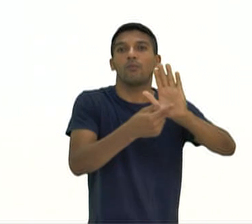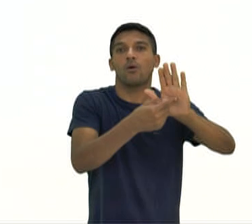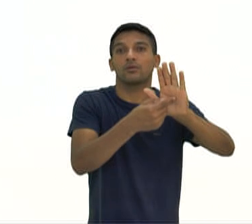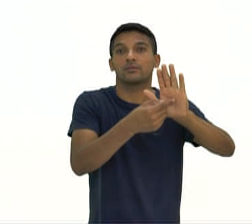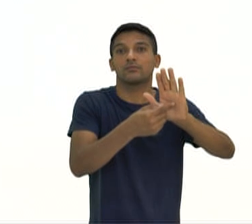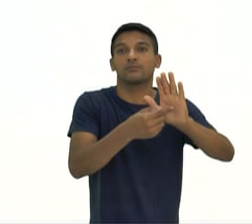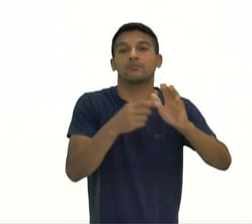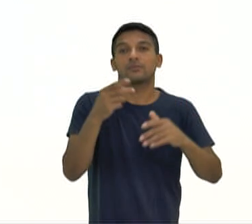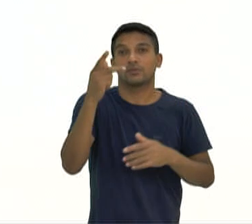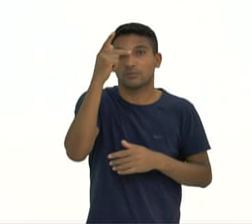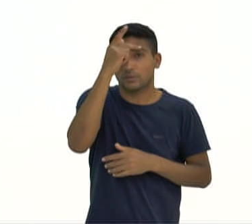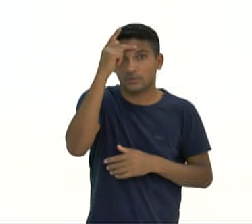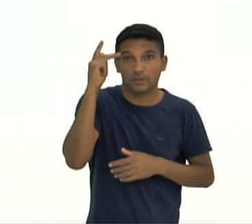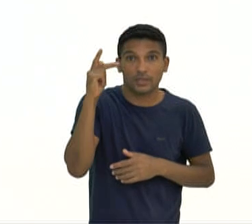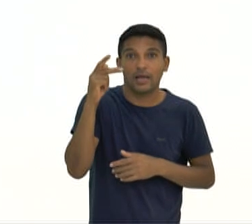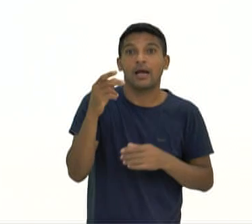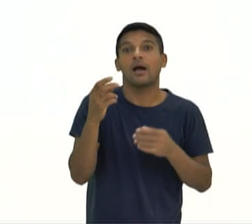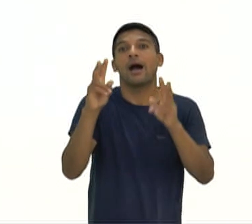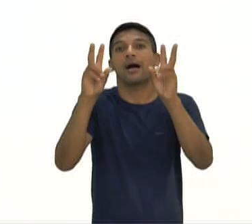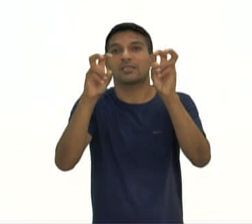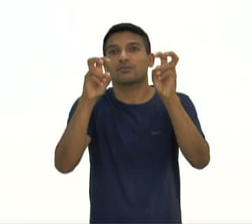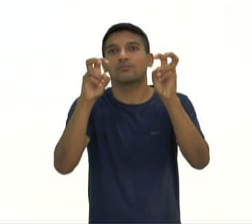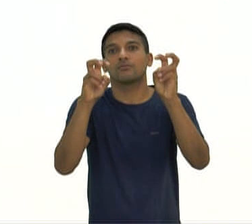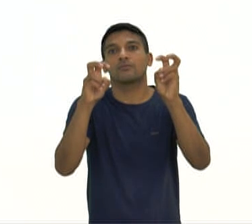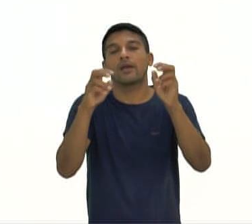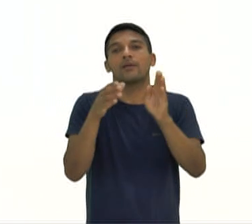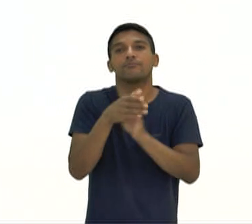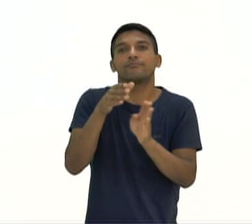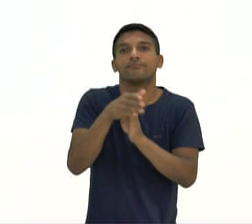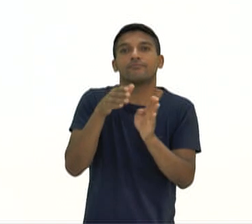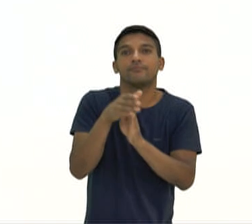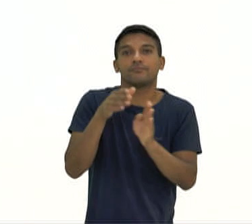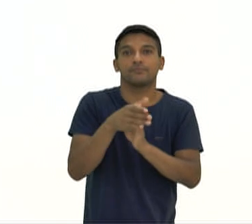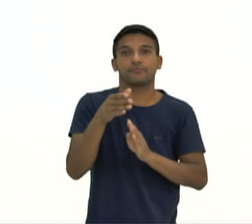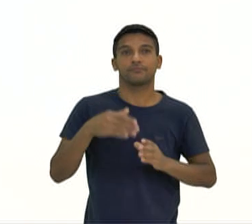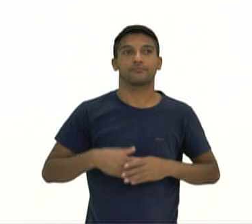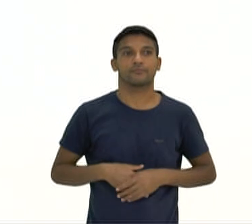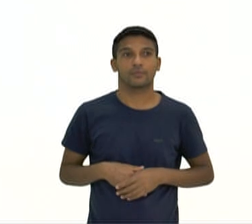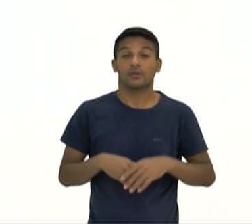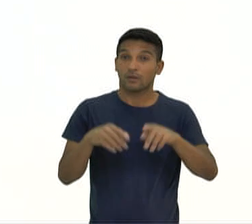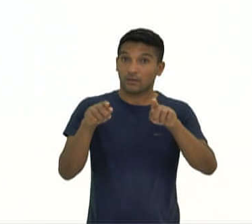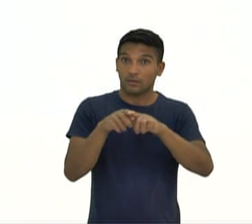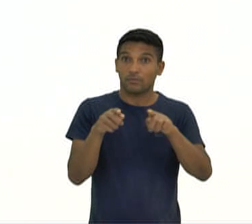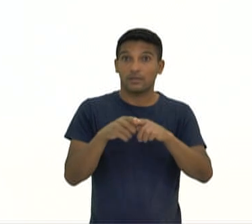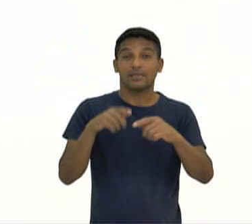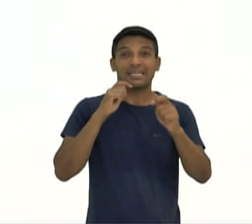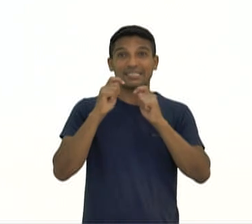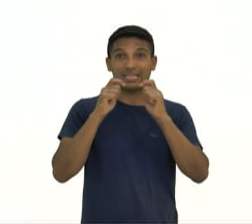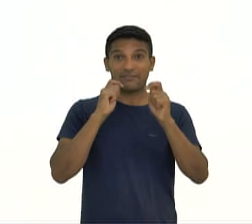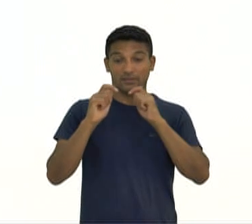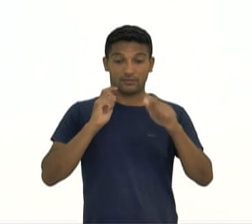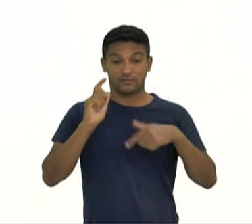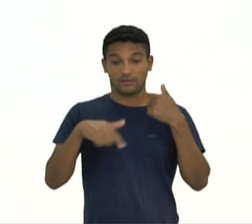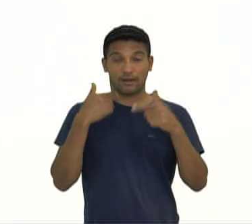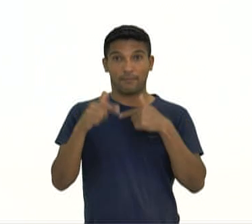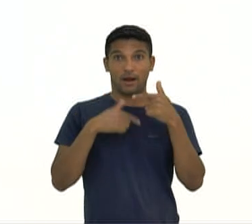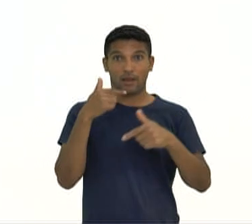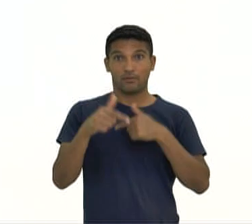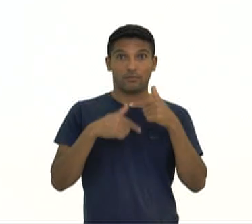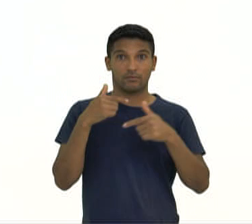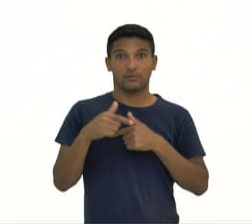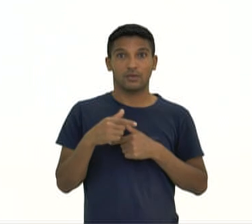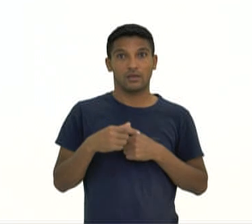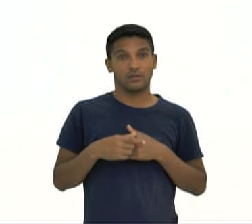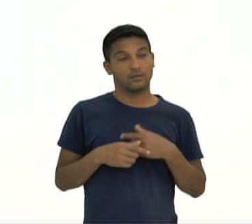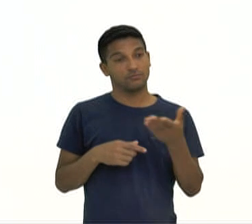emprego, que é aquela onde a pessoa busca uma colocação no mercado de trabalho e o empregador convida essa pessoa em algum momento